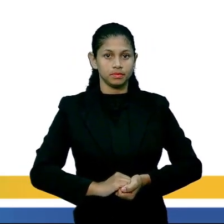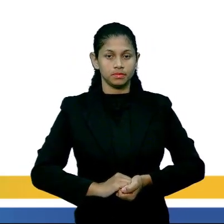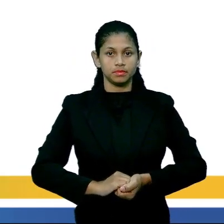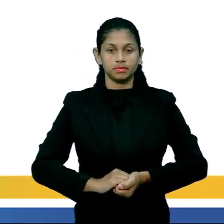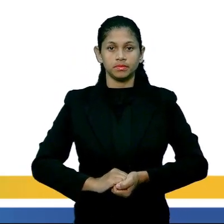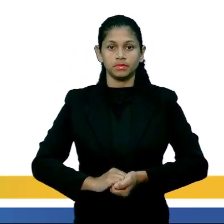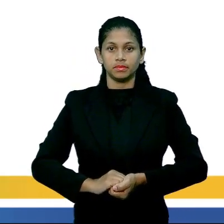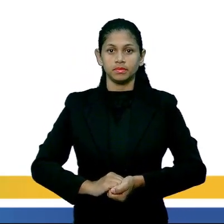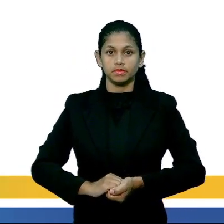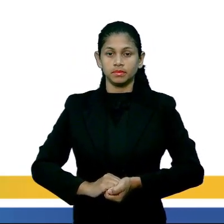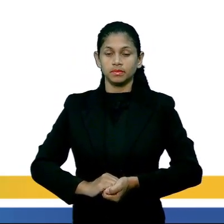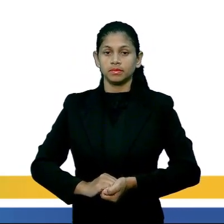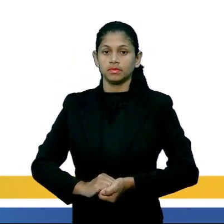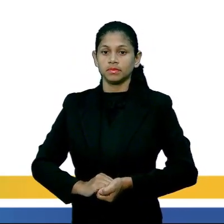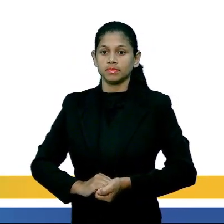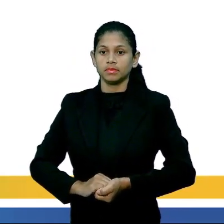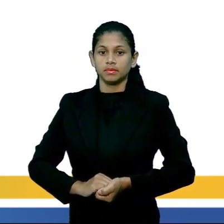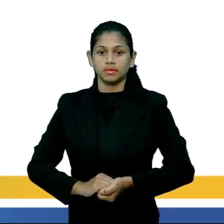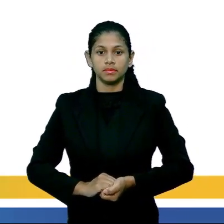língua.